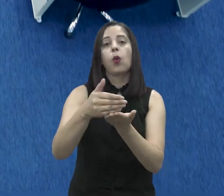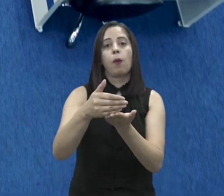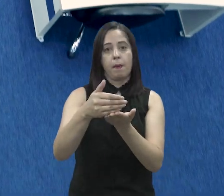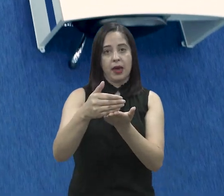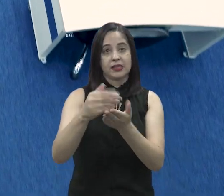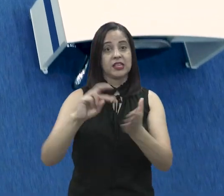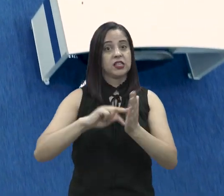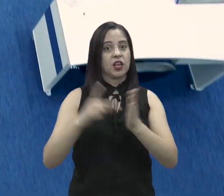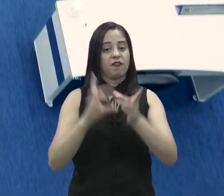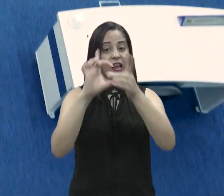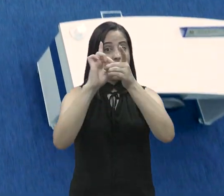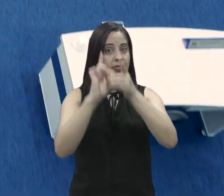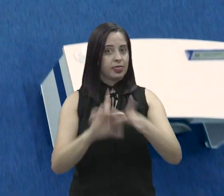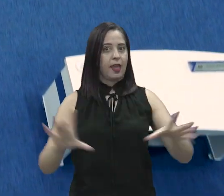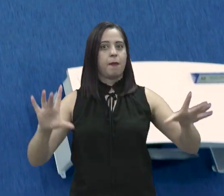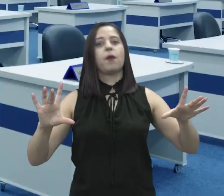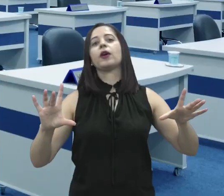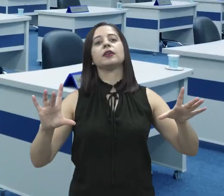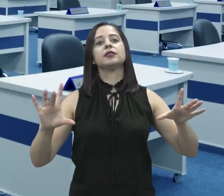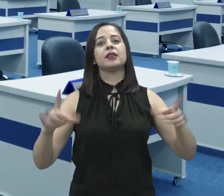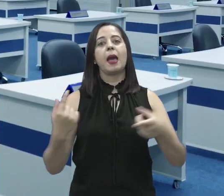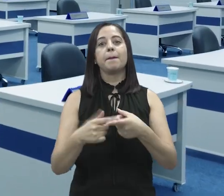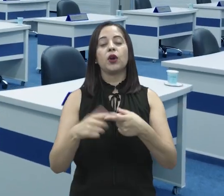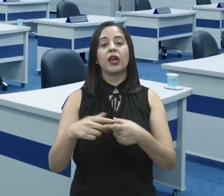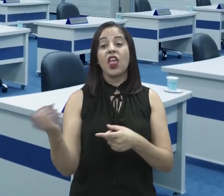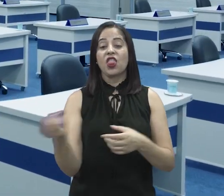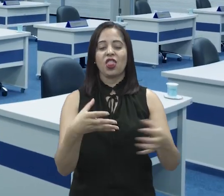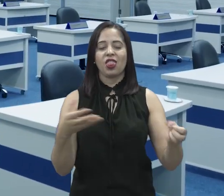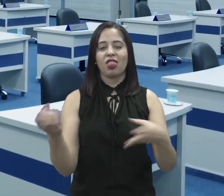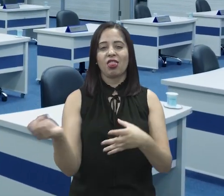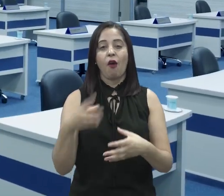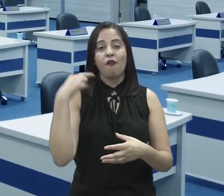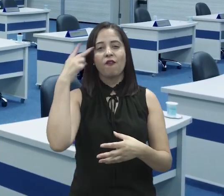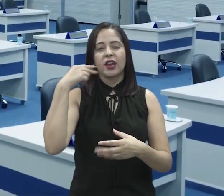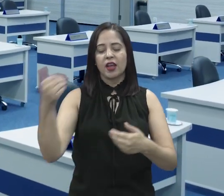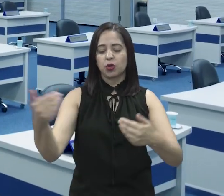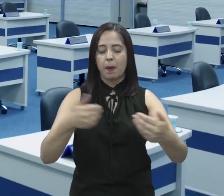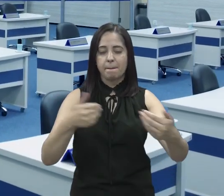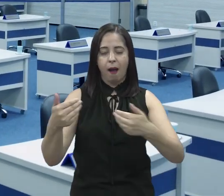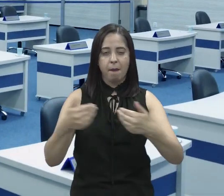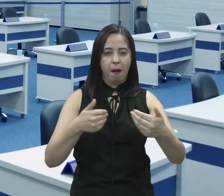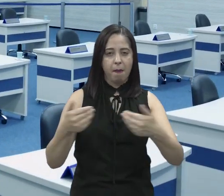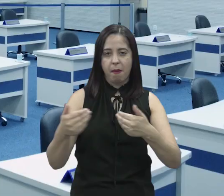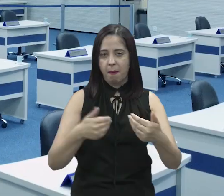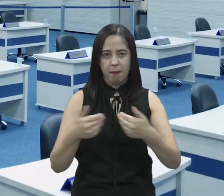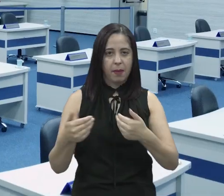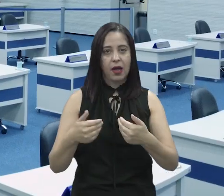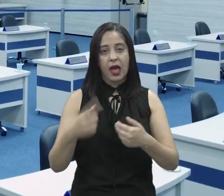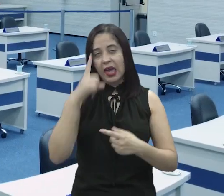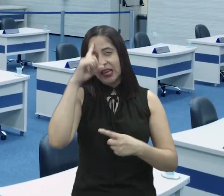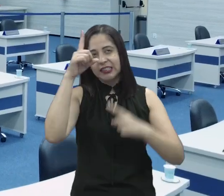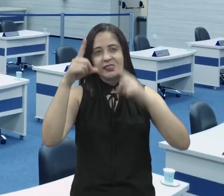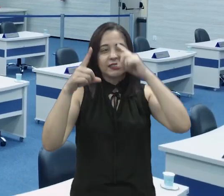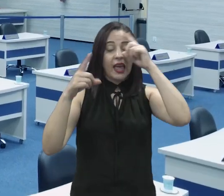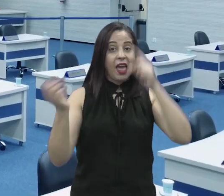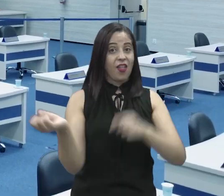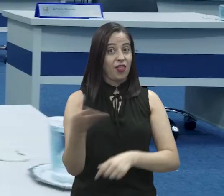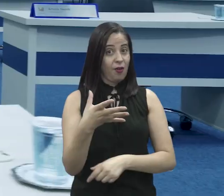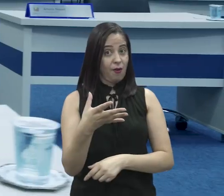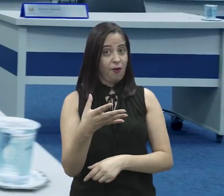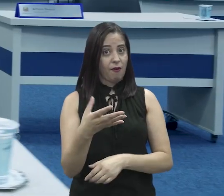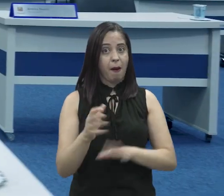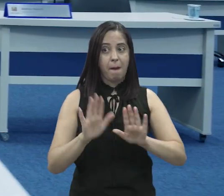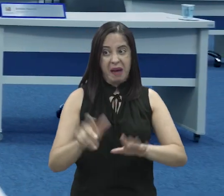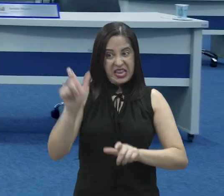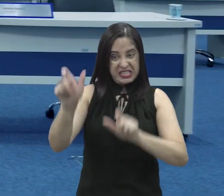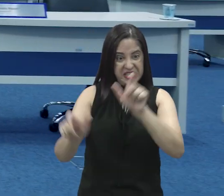de fortalecimento da democracia marcado pela chegada de novos vereadores, que contribuem para o debate público com novas ideias,